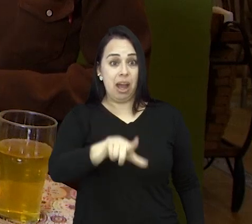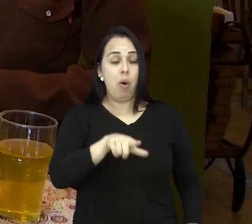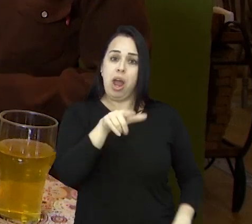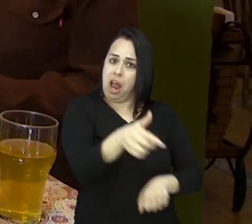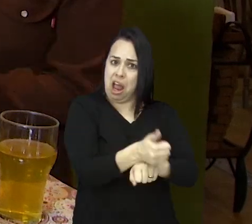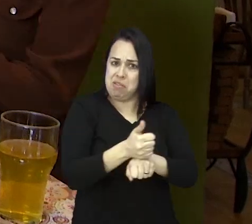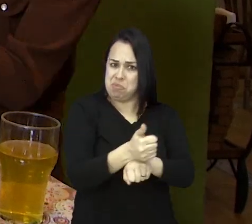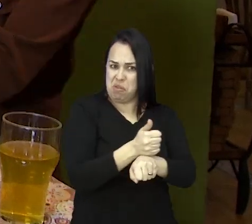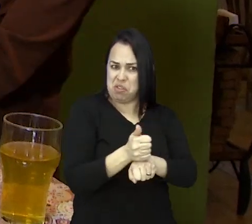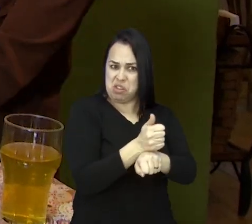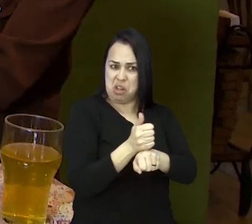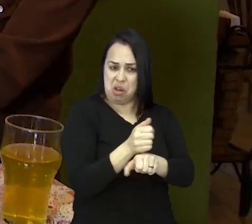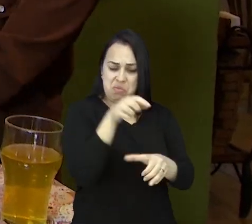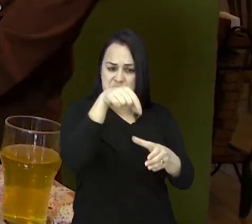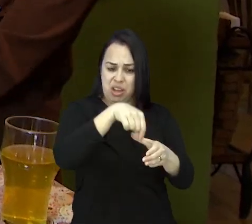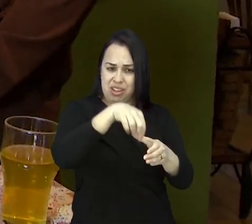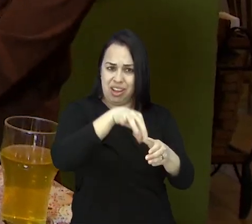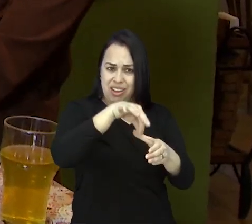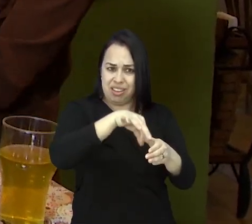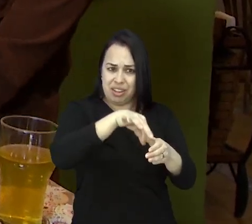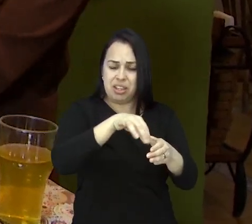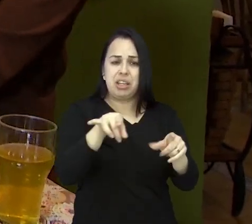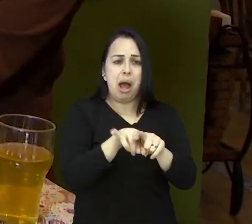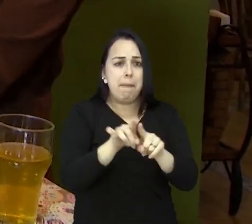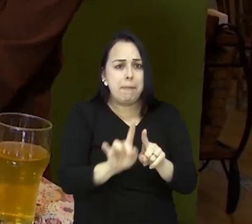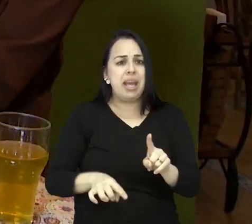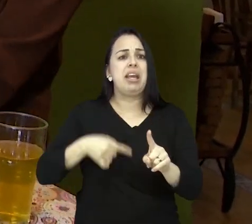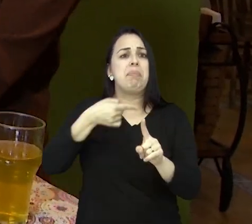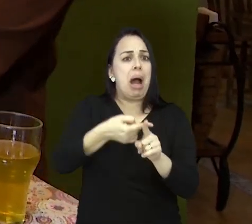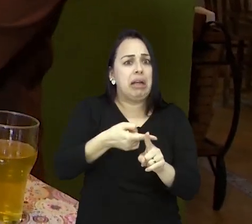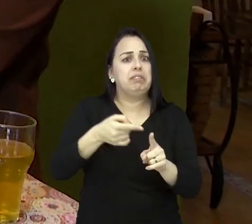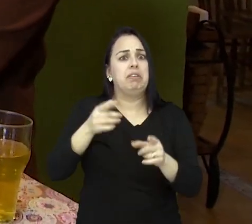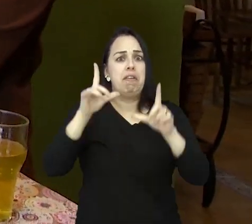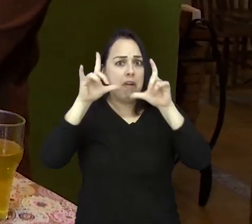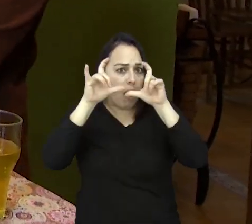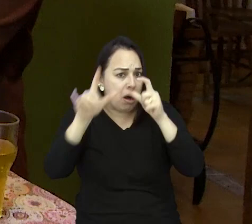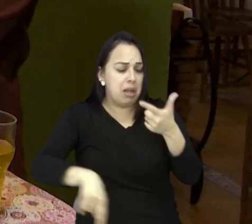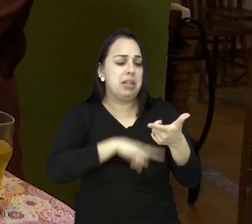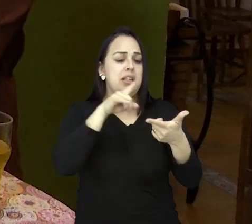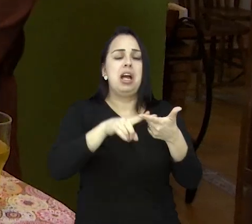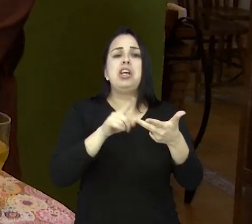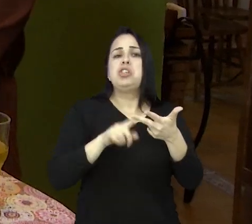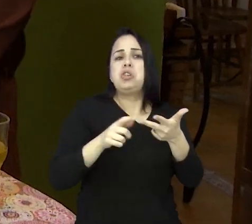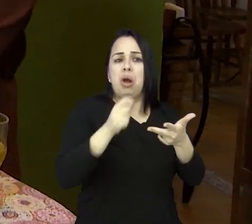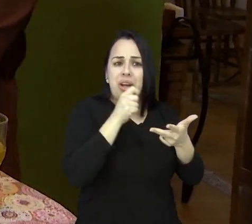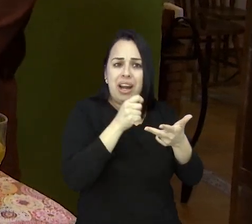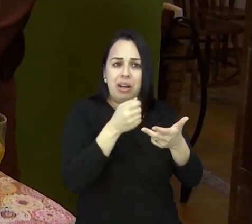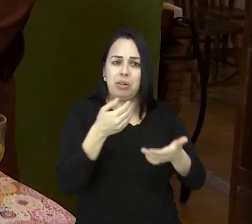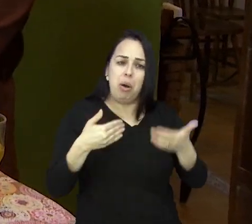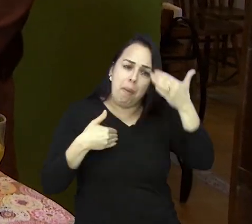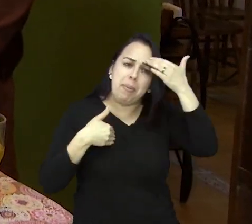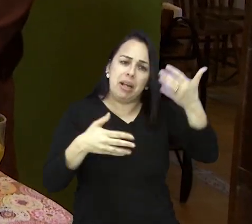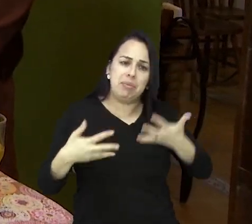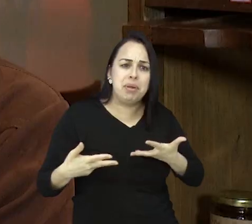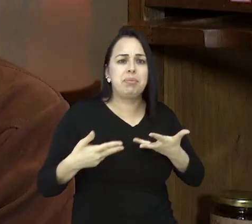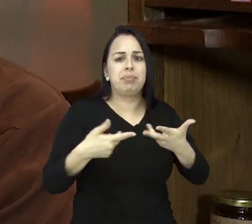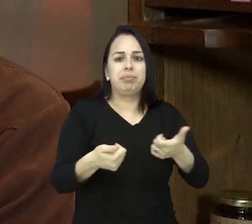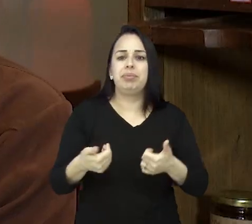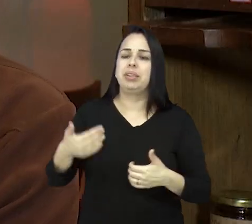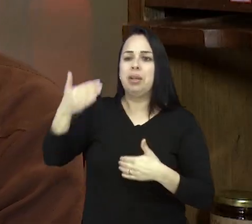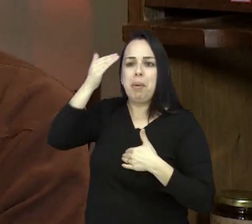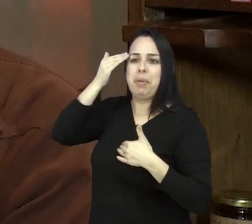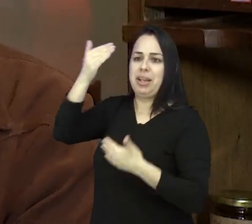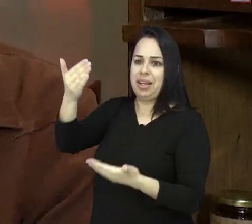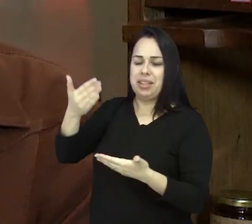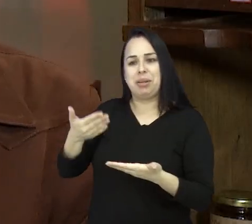sommelier de chás e também especialista em gastronomia e fotografia, jornalista também. Raquel, obrigada, viu, por me receber aqui.